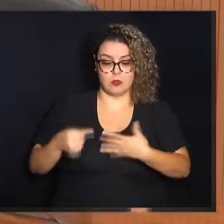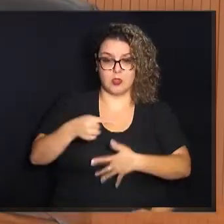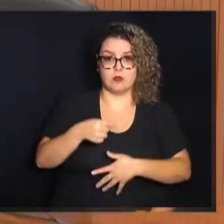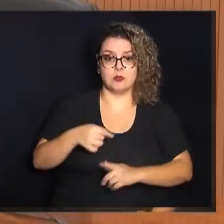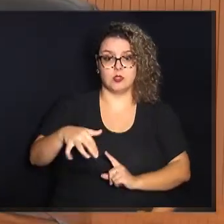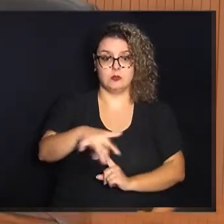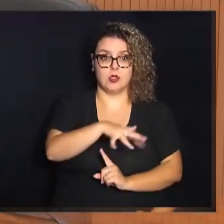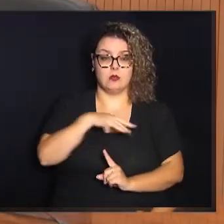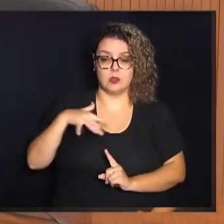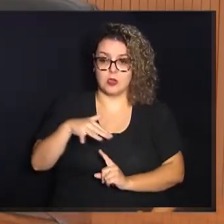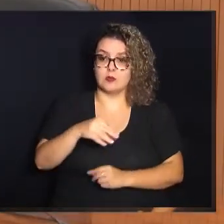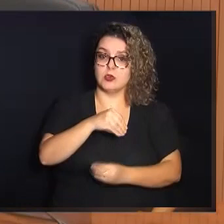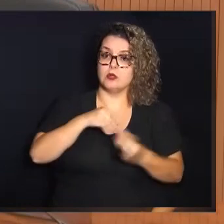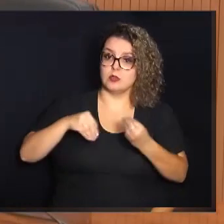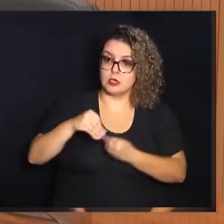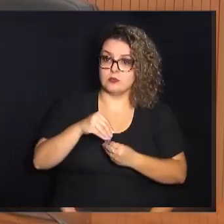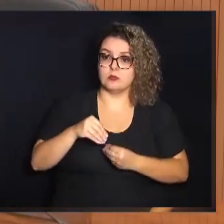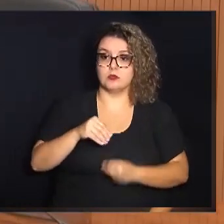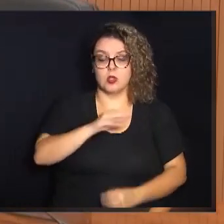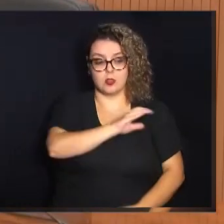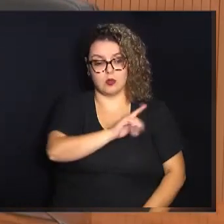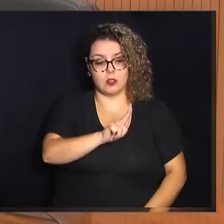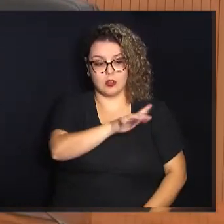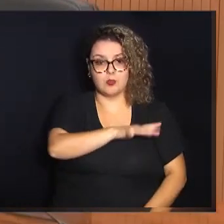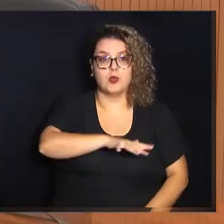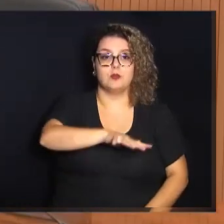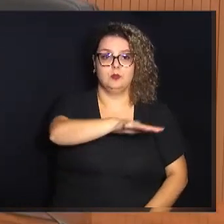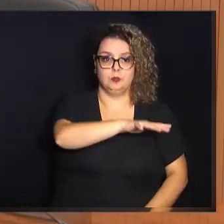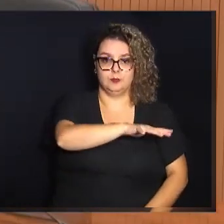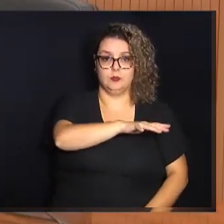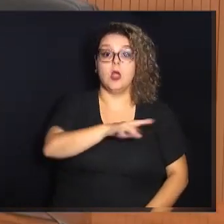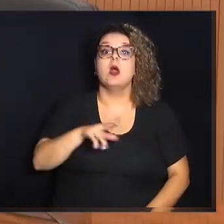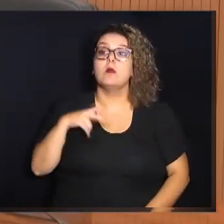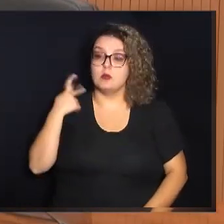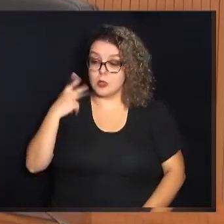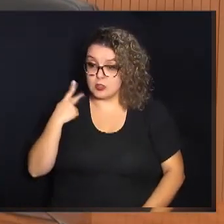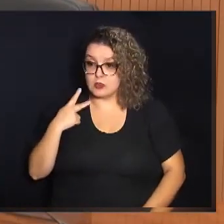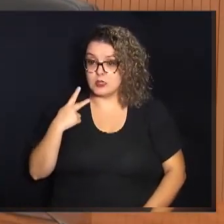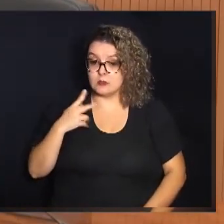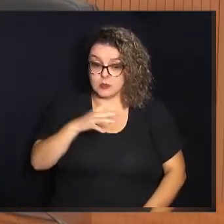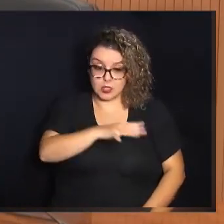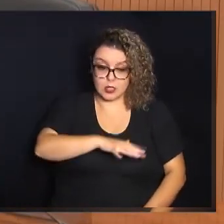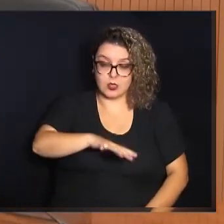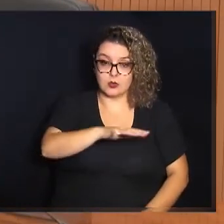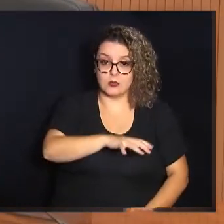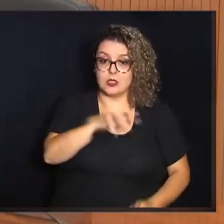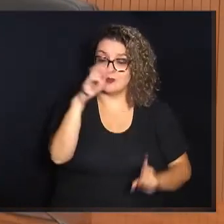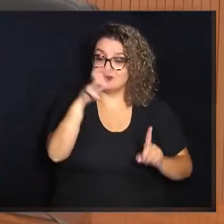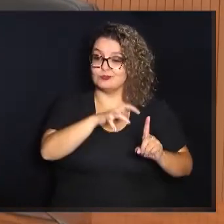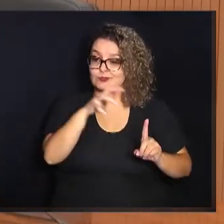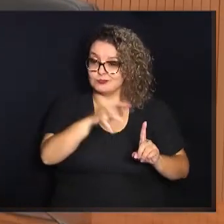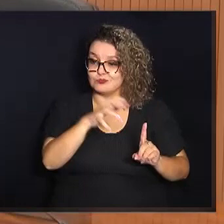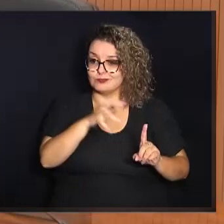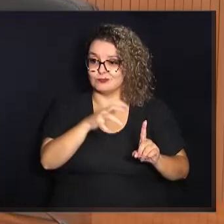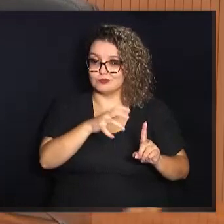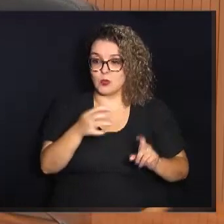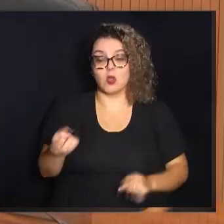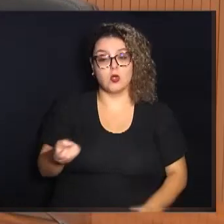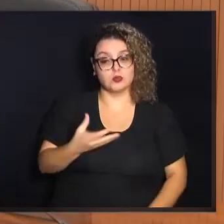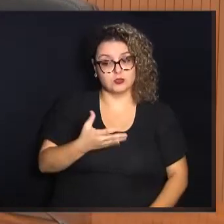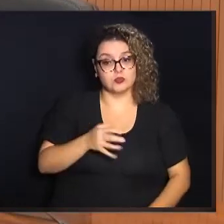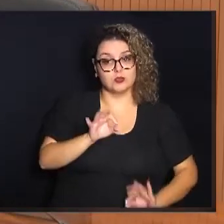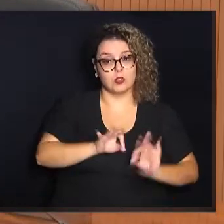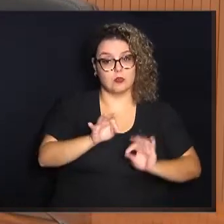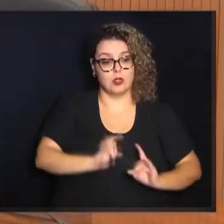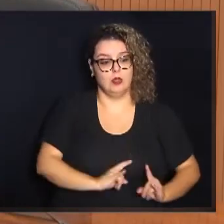debate sobre as questões ambientais envolvendo o Distrito do Campo Grande. Para a vereadora, a região tem sido impactada com